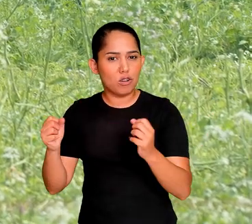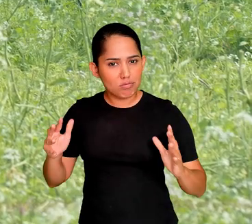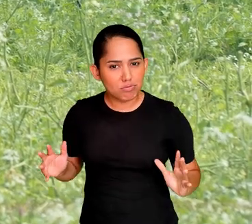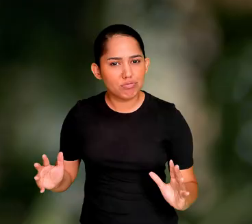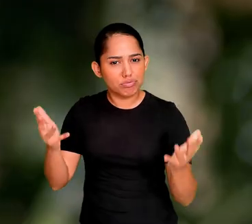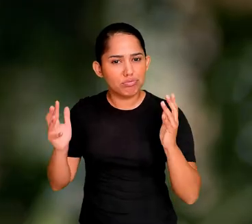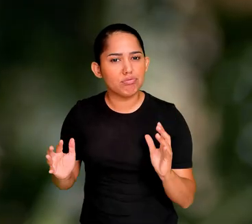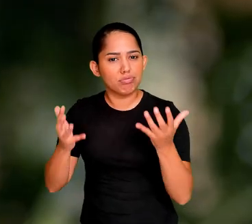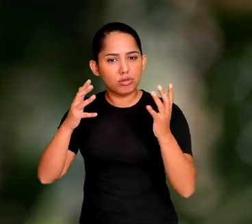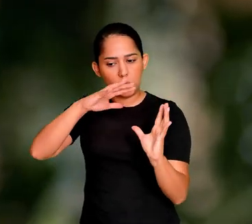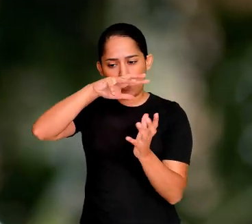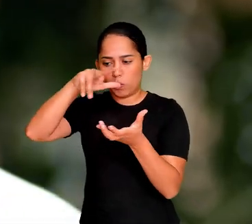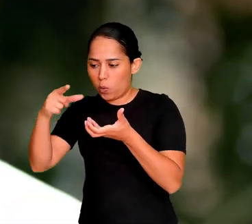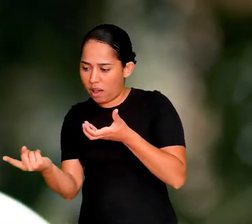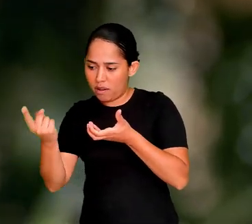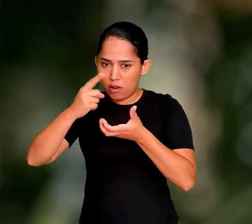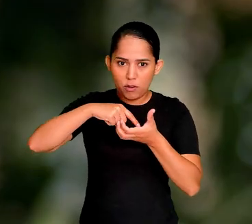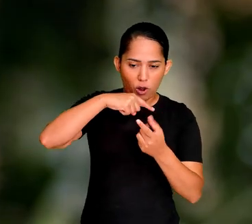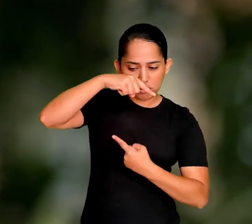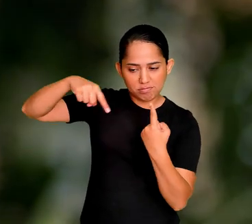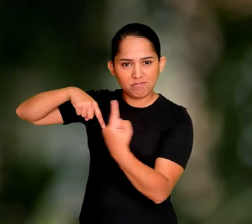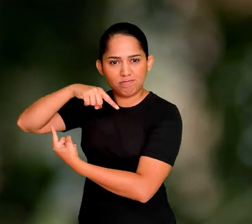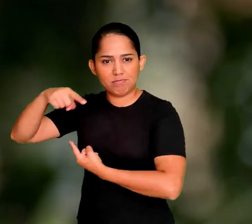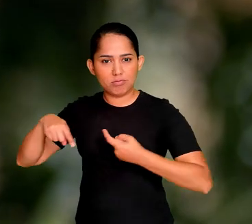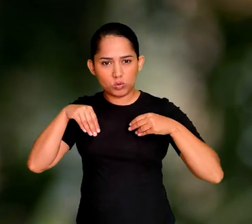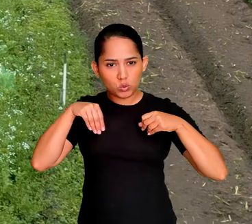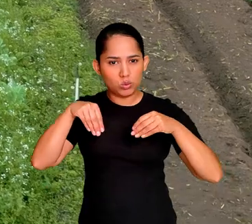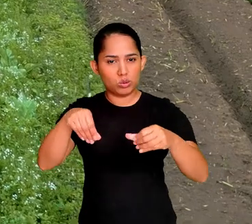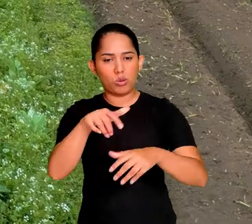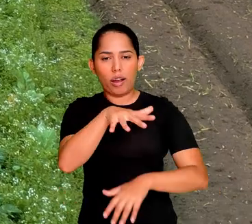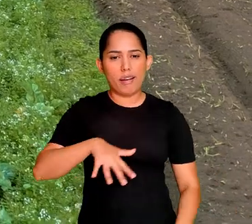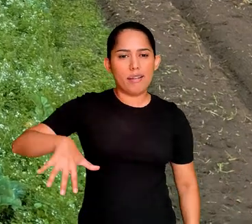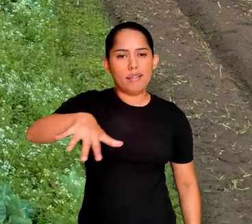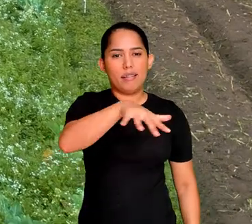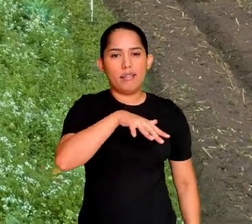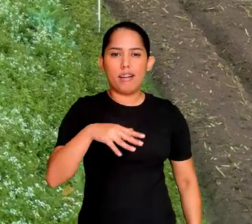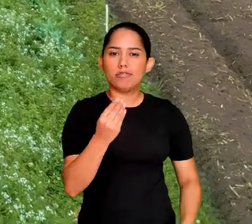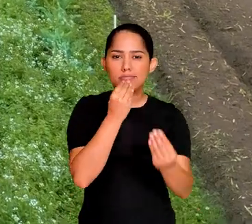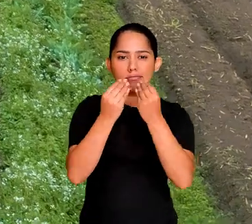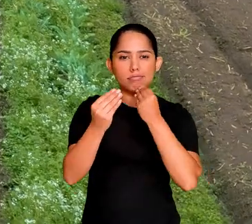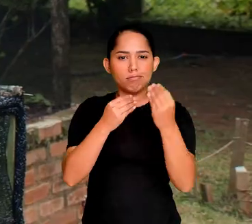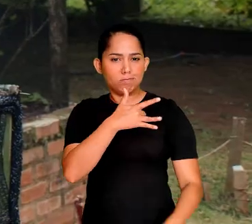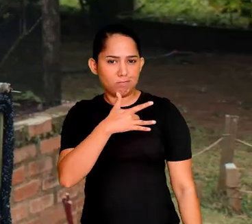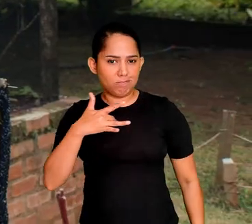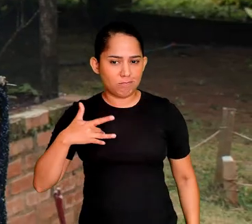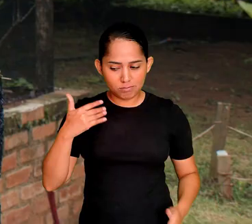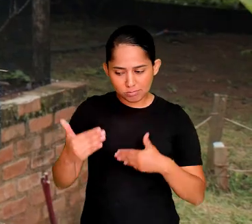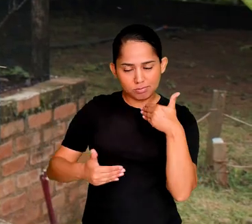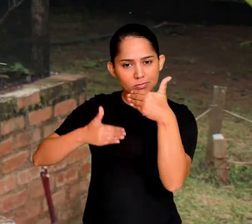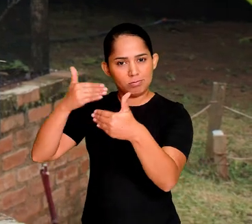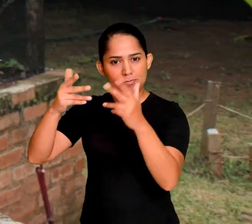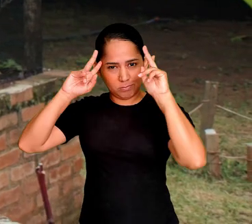forças, impulsos para a regeneração do planeta, a regeneração do solo, do ambiente, de um alimento